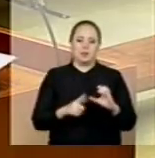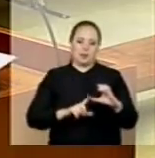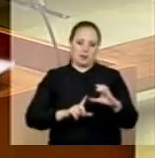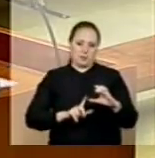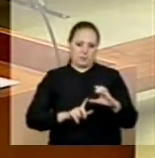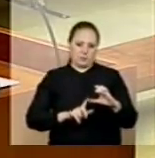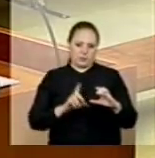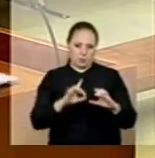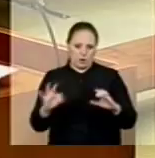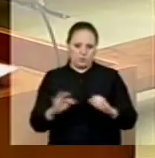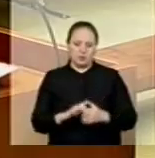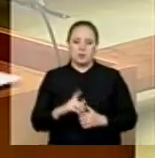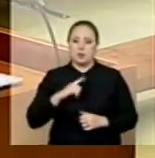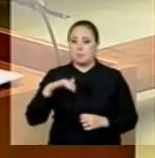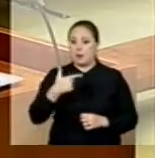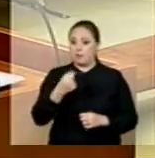de criação